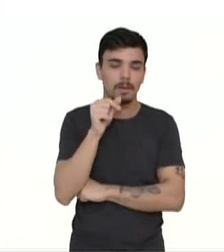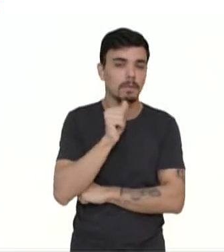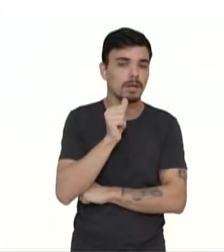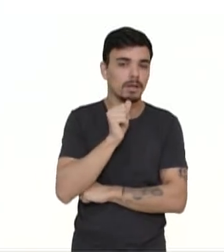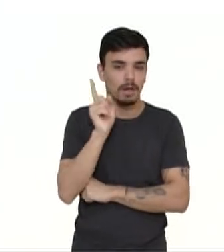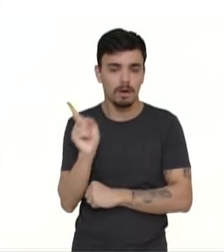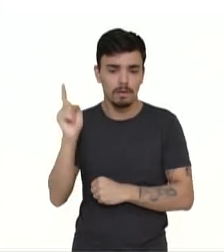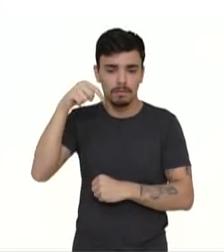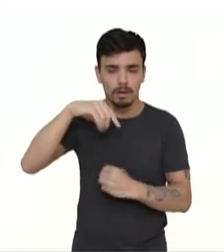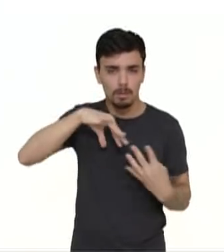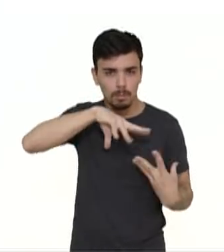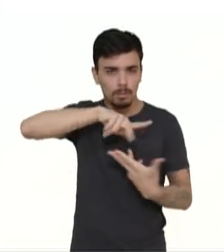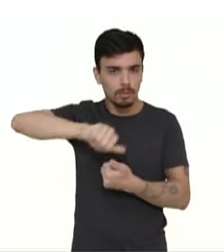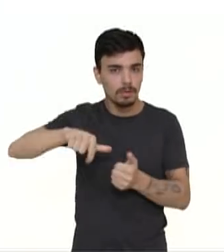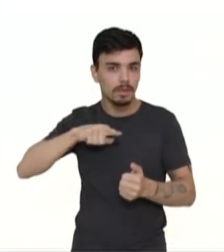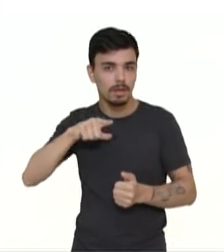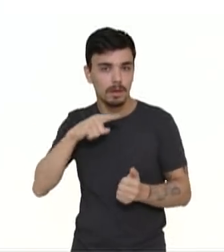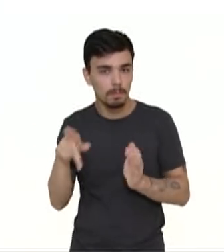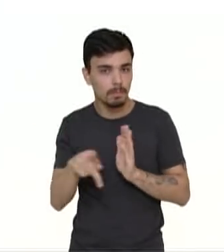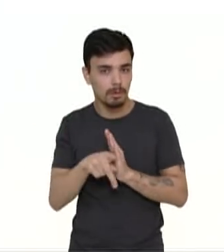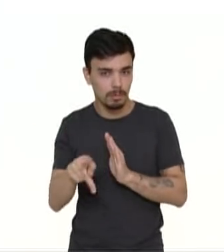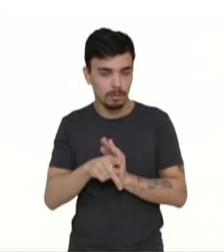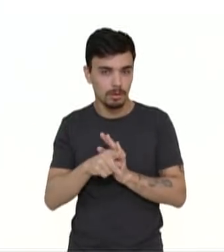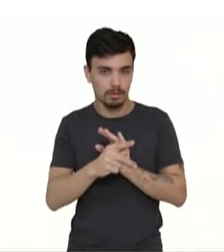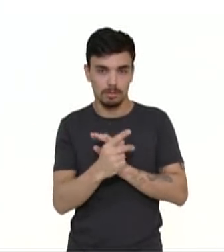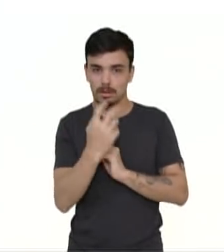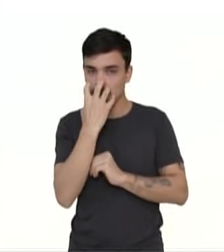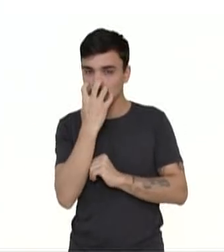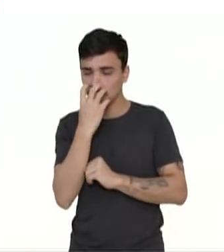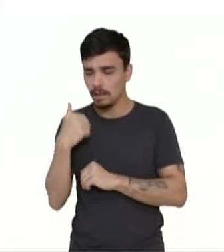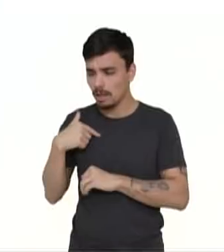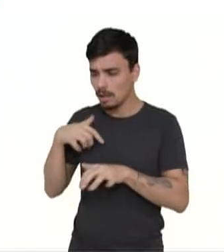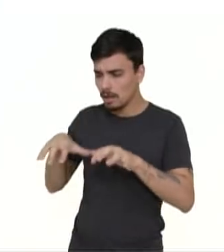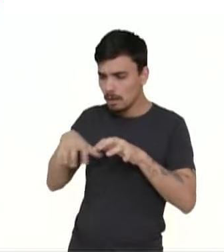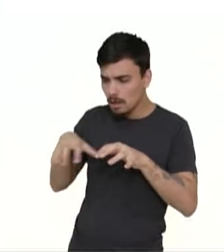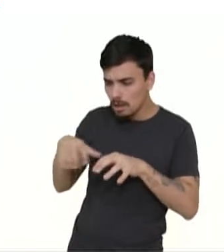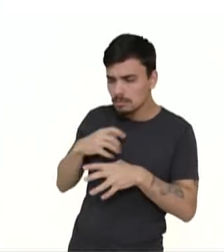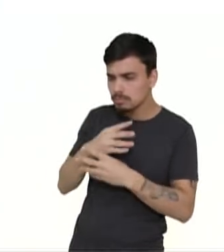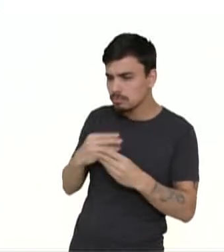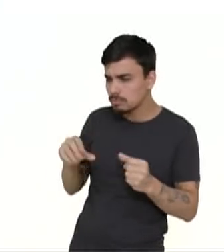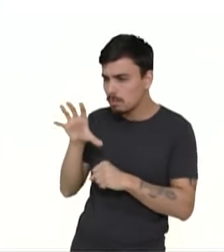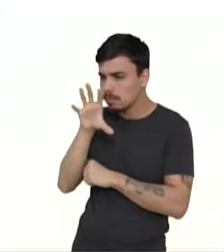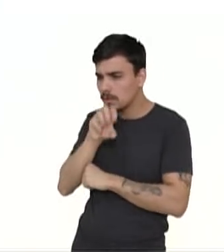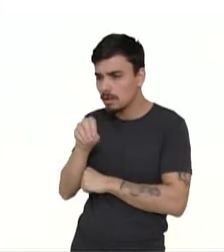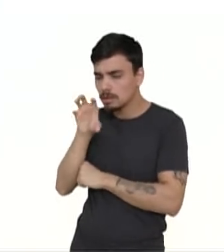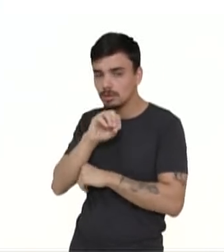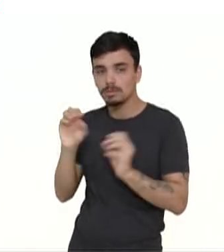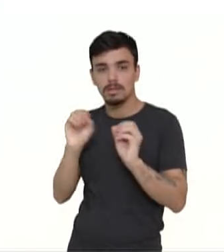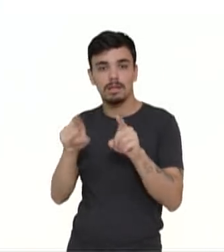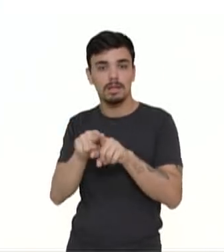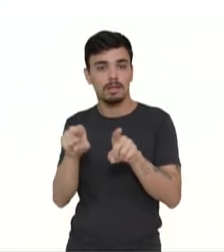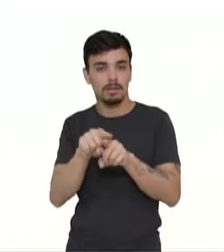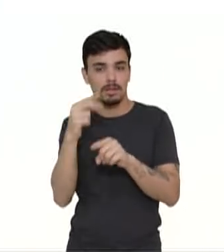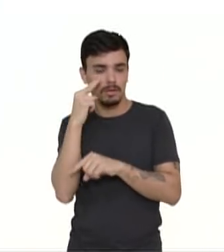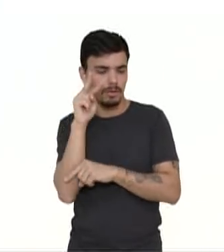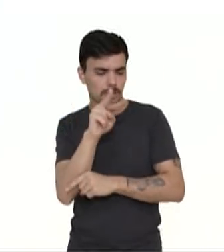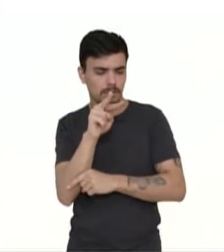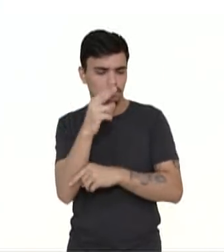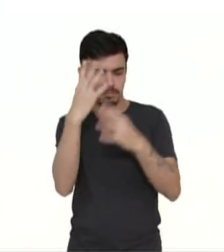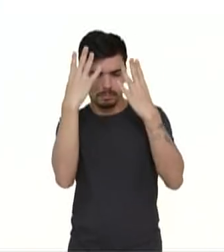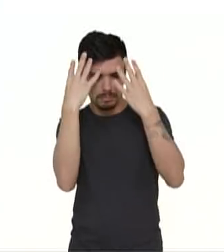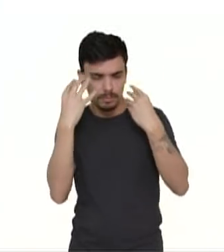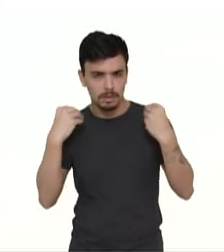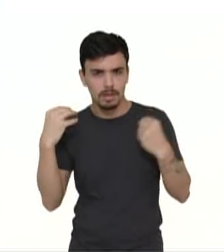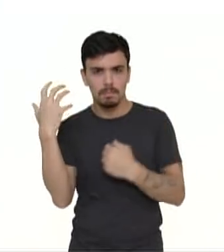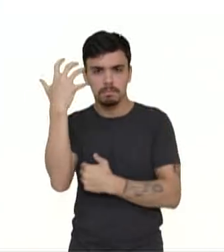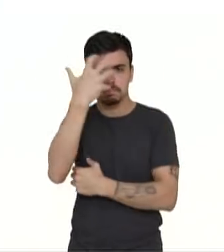viera ao mundo para ter aquele cachorro. Ele fremia suavemente sem latir. Ela olhava-o sob os cabelos, fascinada e